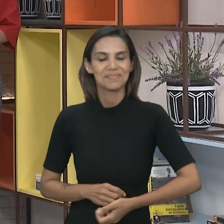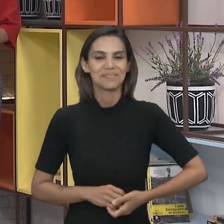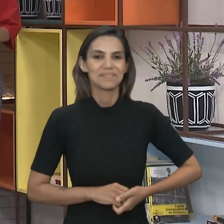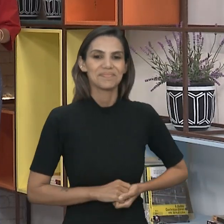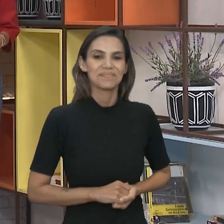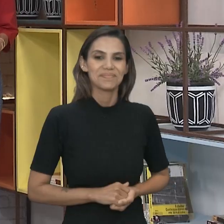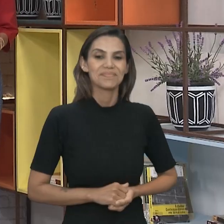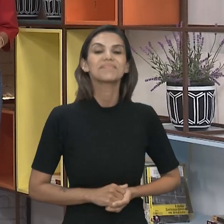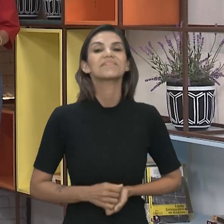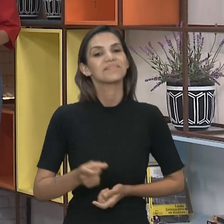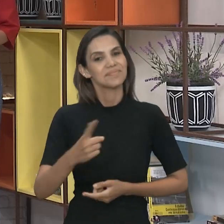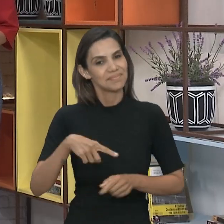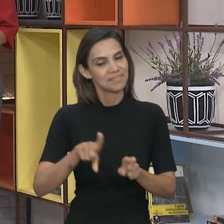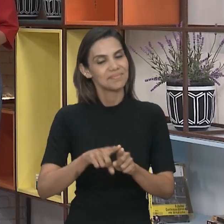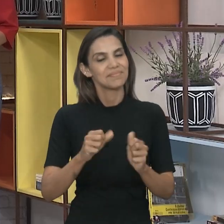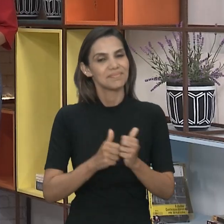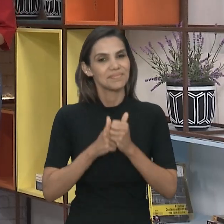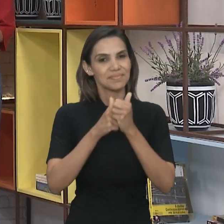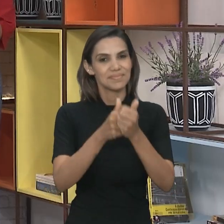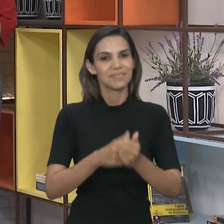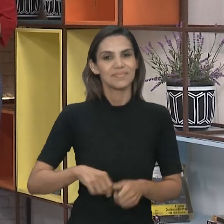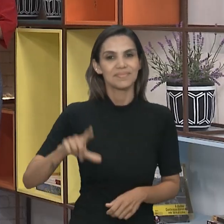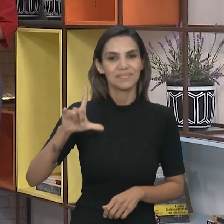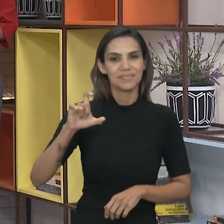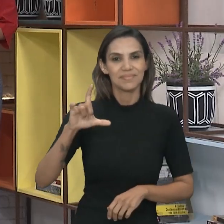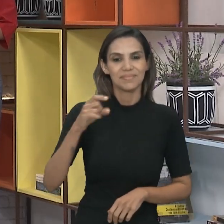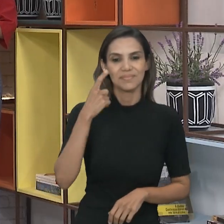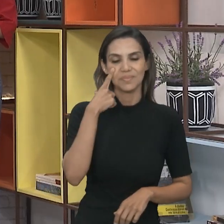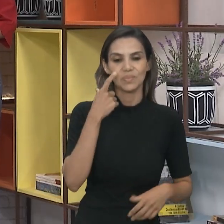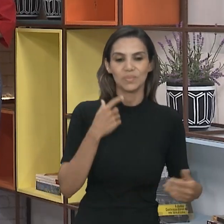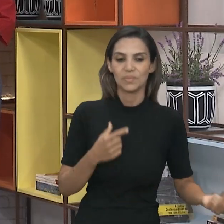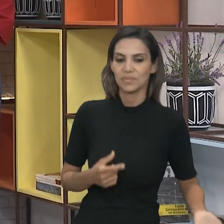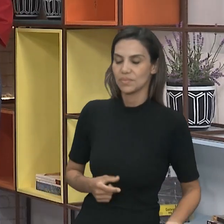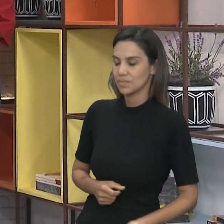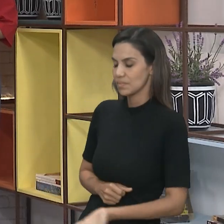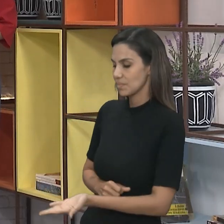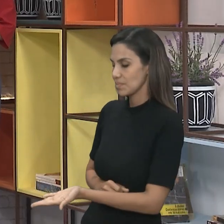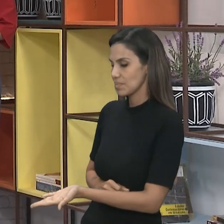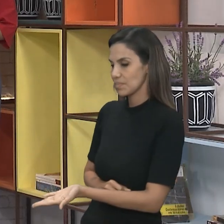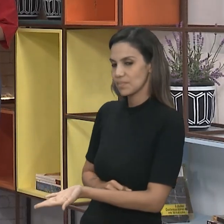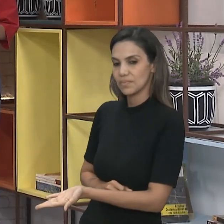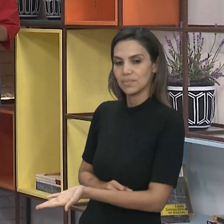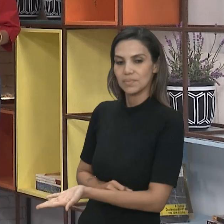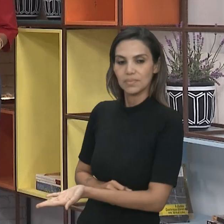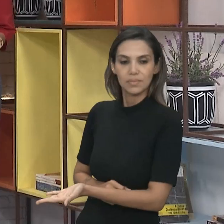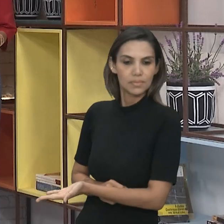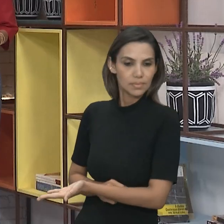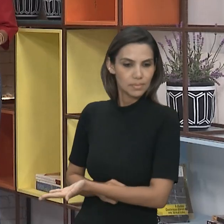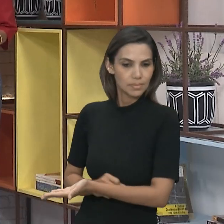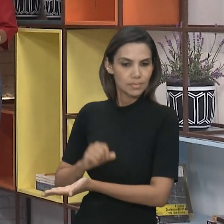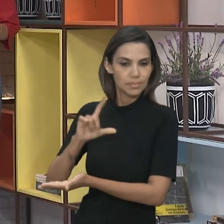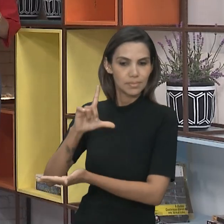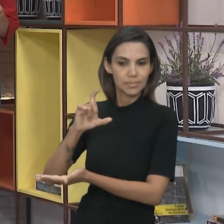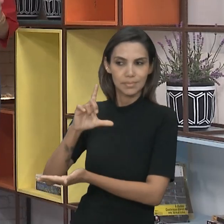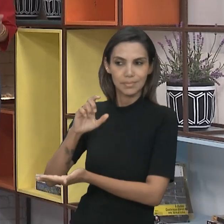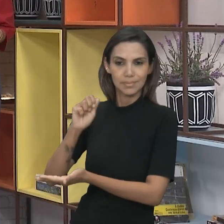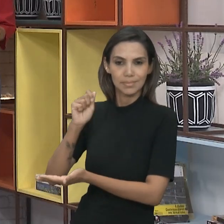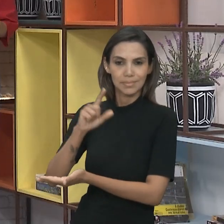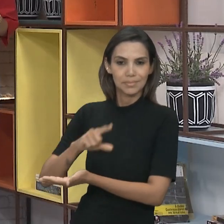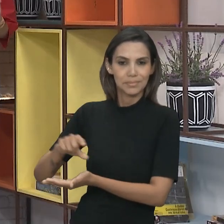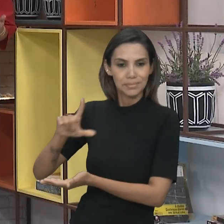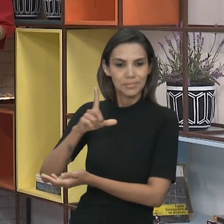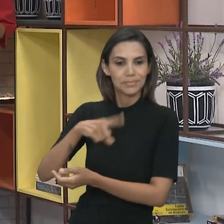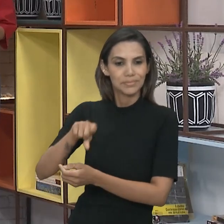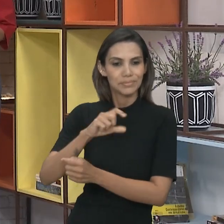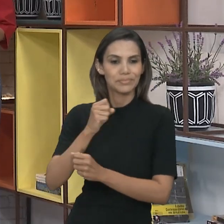62991811406. Você também pode começar a seguir a gente pelo nosso Instagram, @TVUFG. Interagir com a gente por lá, mandando